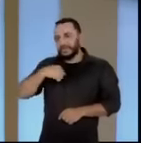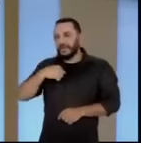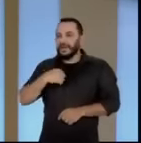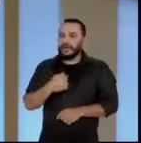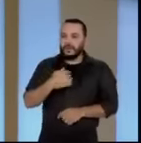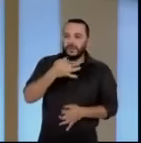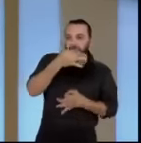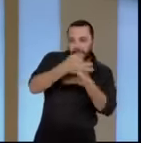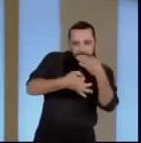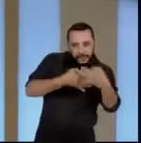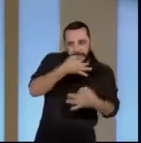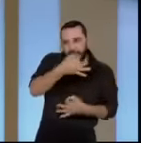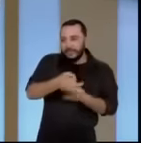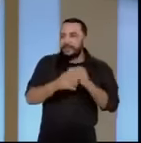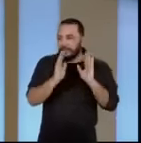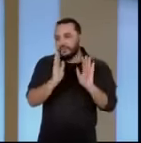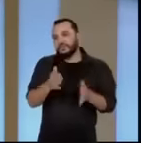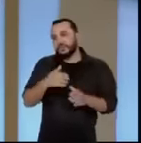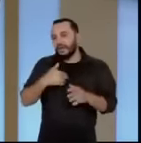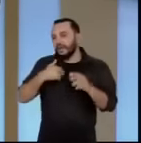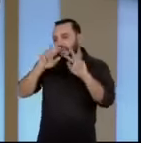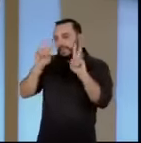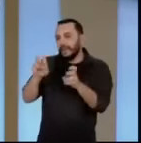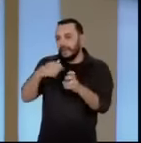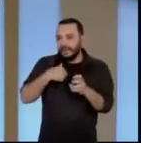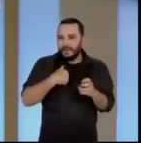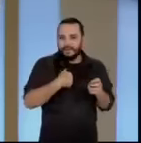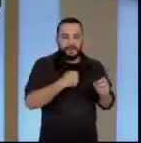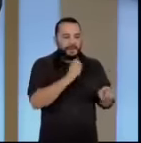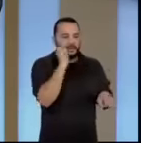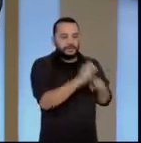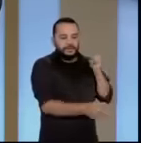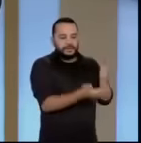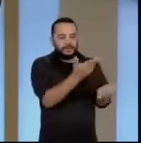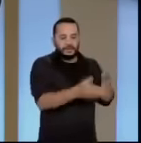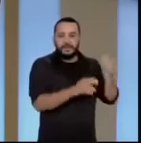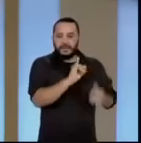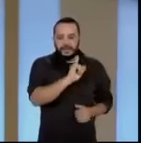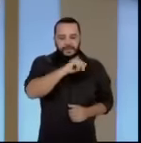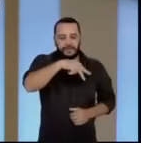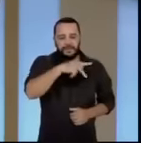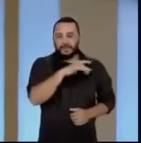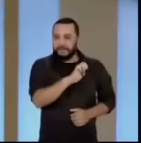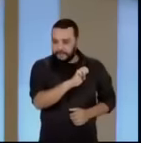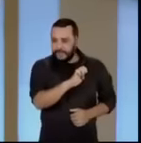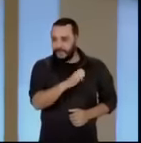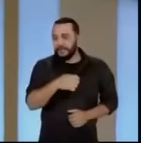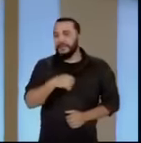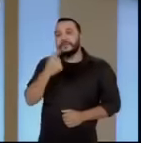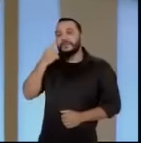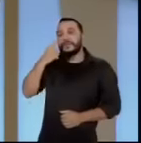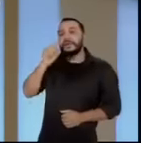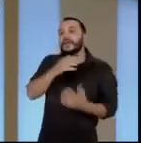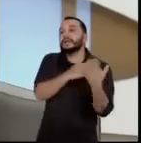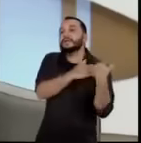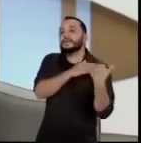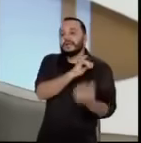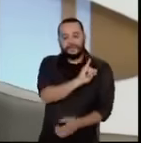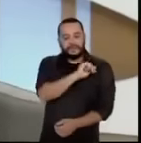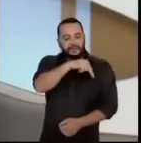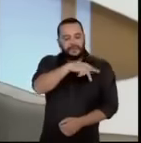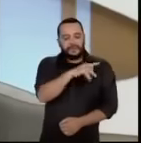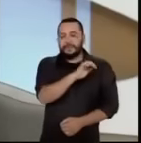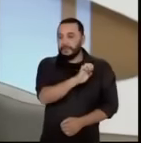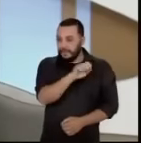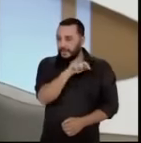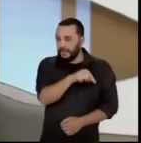República recentes a respeito das queimadas do INPE. Ele falou na questão do INPE, mandei ver quem está à frente do INPE. Até parece que está a